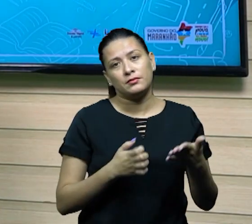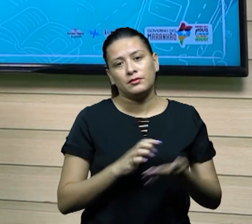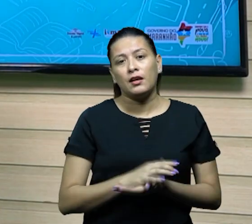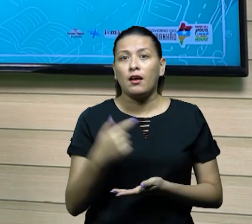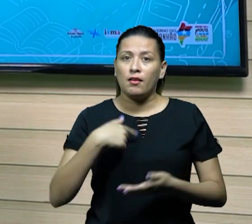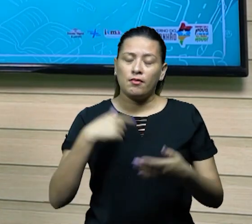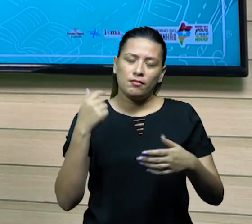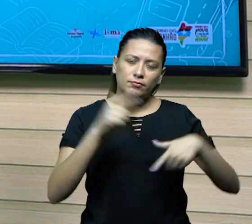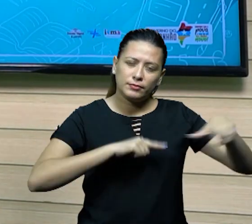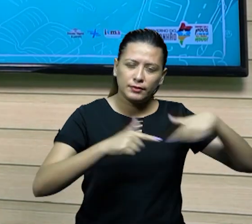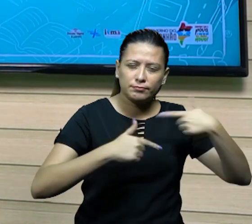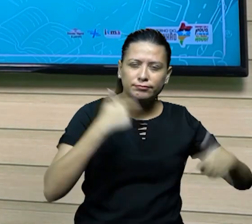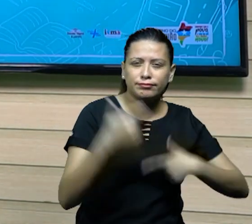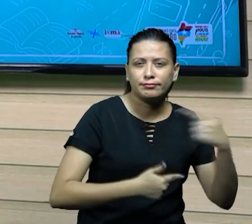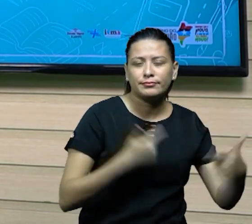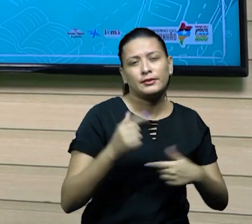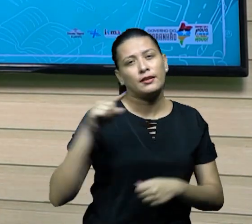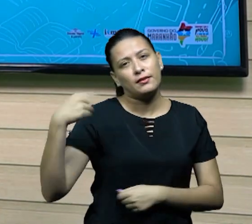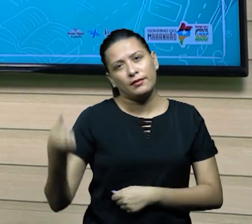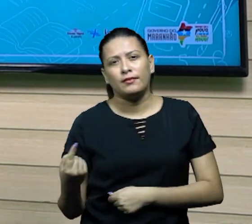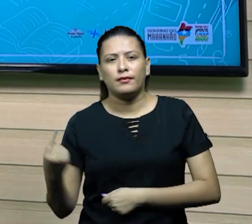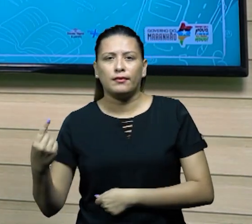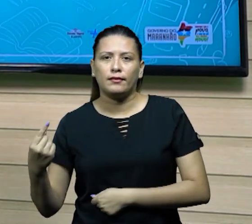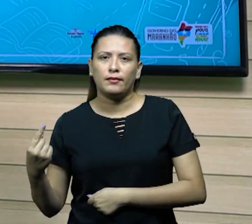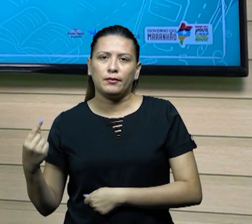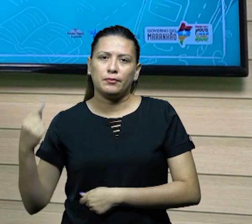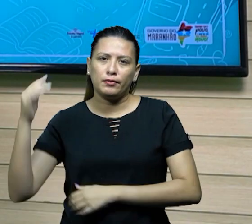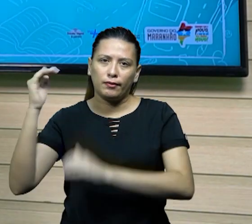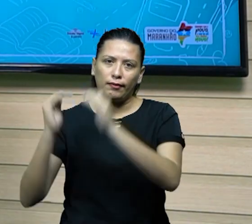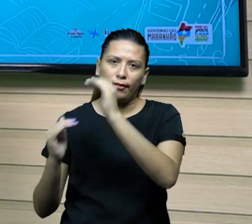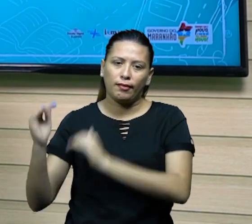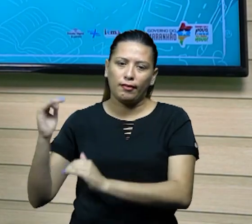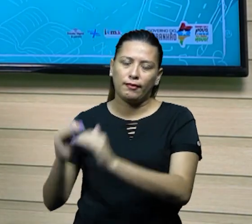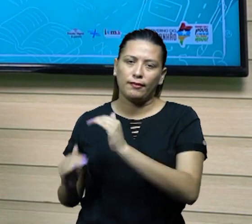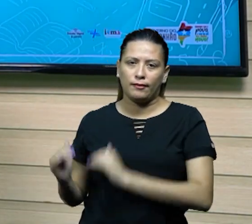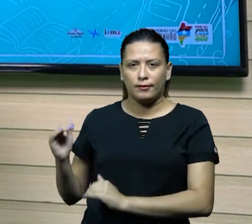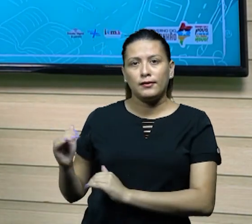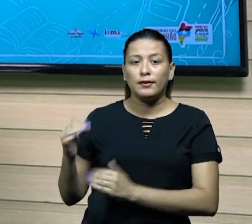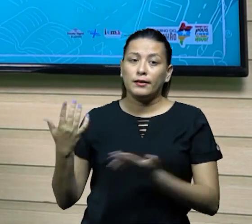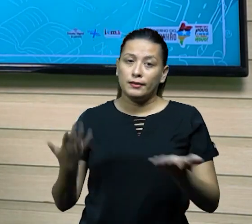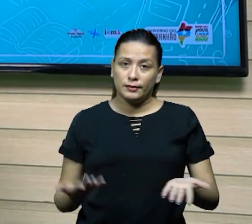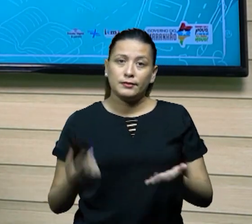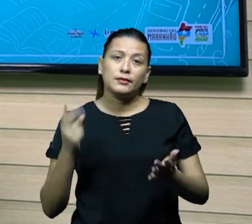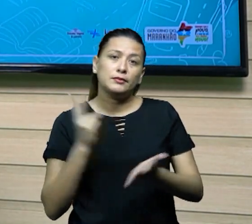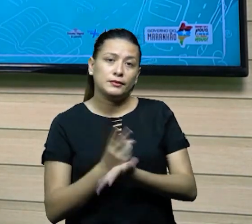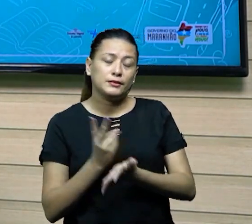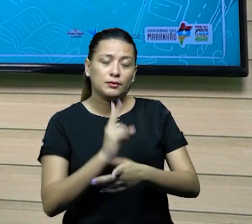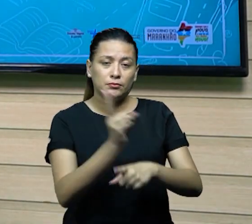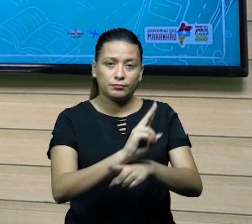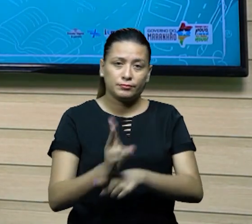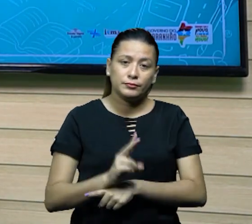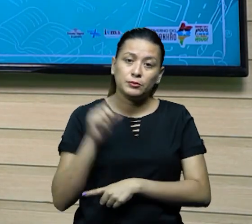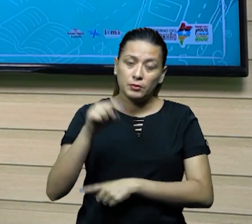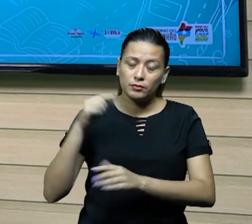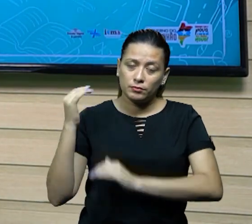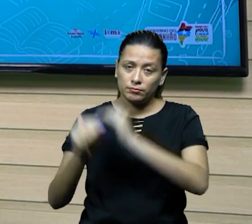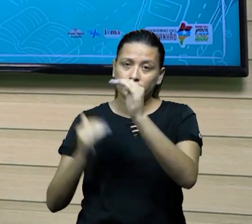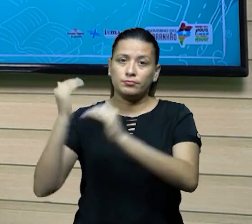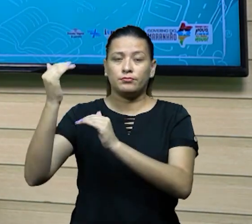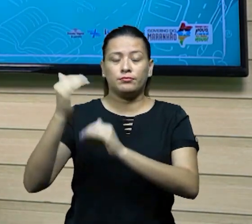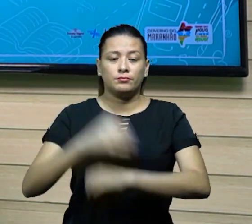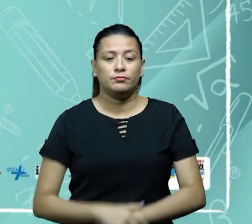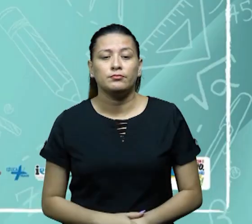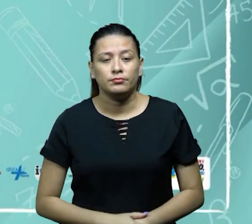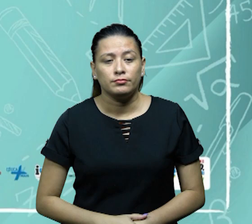adianta, num determinado período, eu produzir muito e depois eu cair. Então, esse desempenho ele é monitorado para que você sempre possa